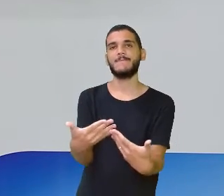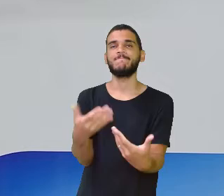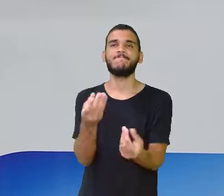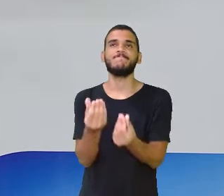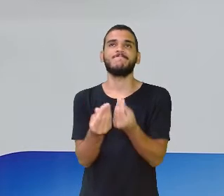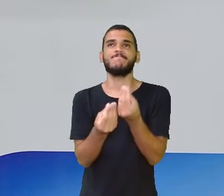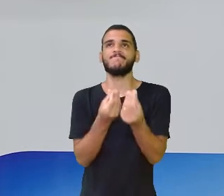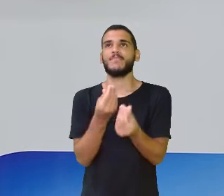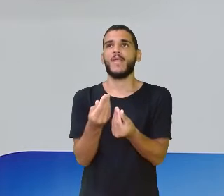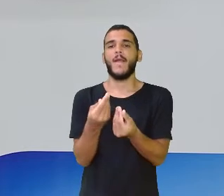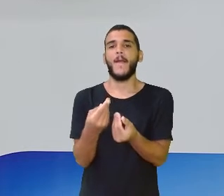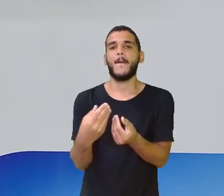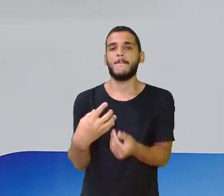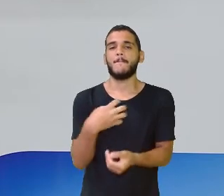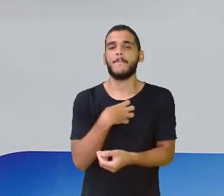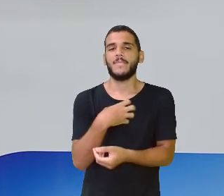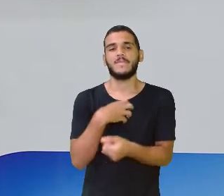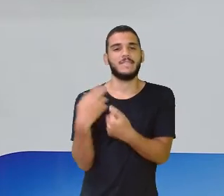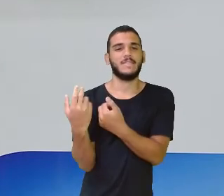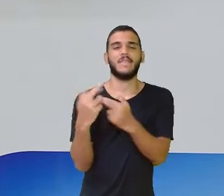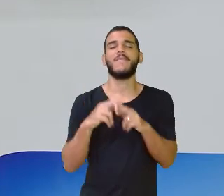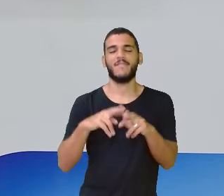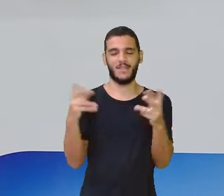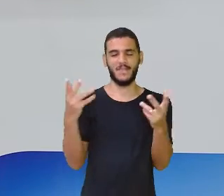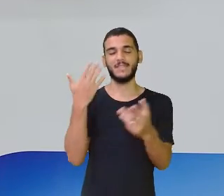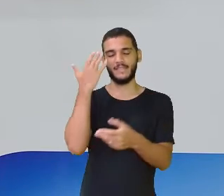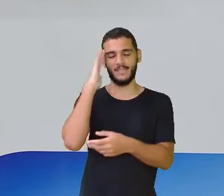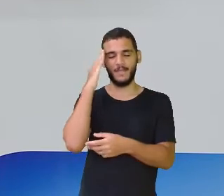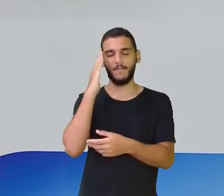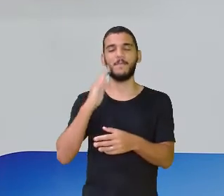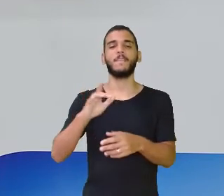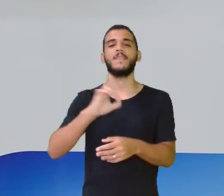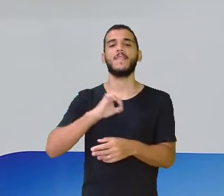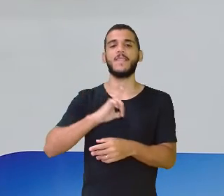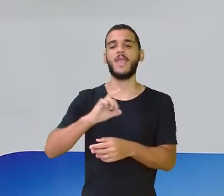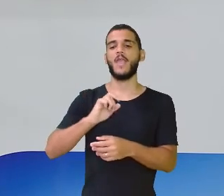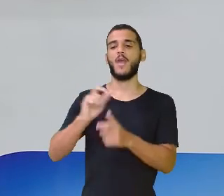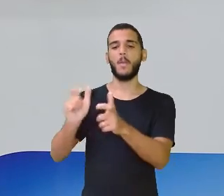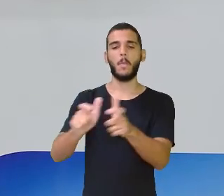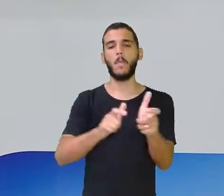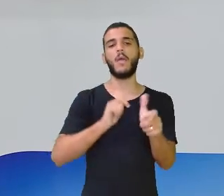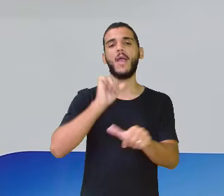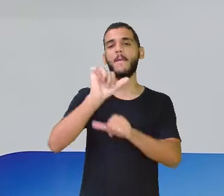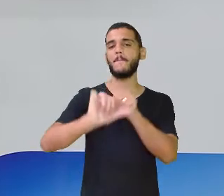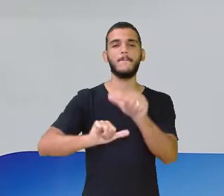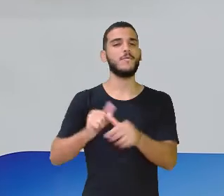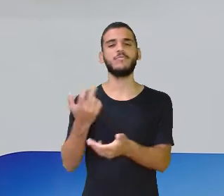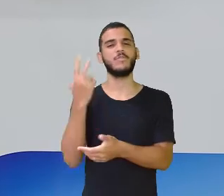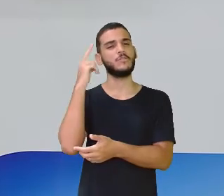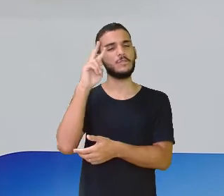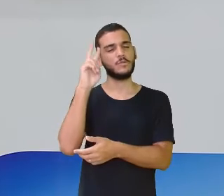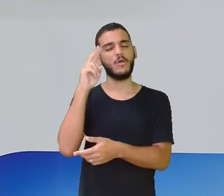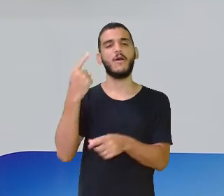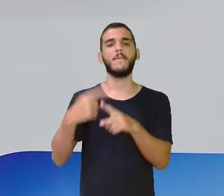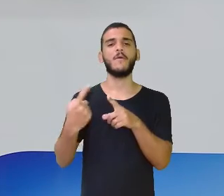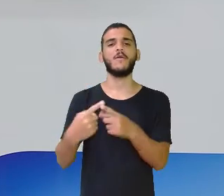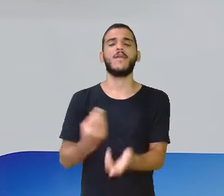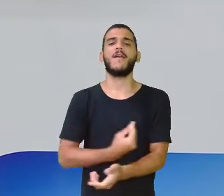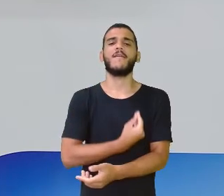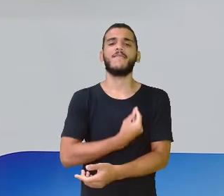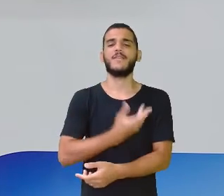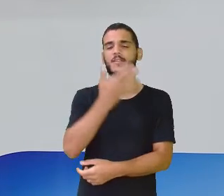que de região para região, alguns contos sofrem algumas alterações, devido ali ao modo de vida das pessoas, como as